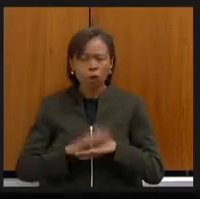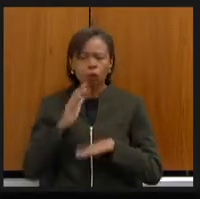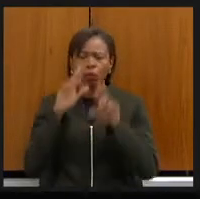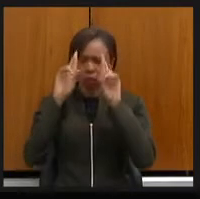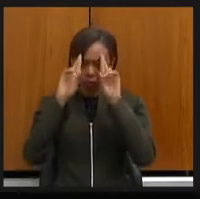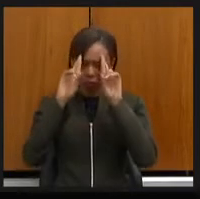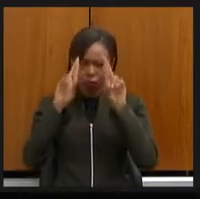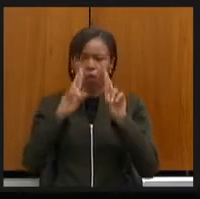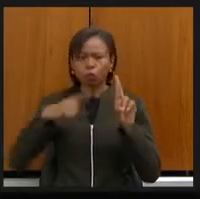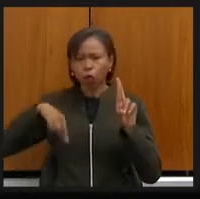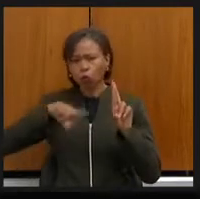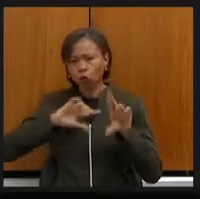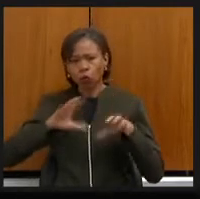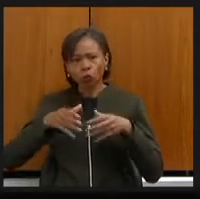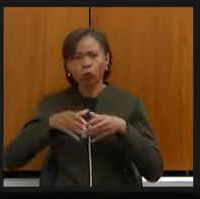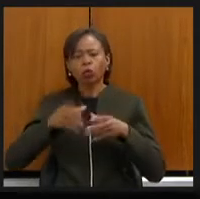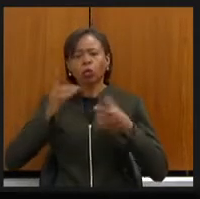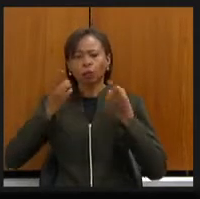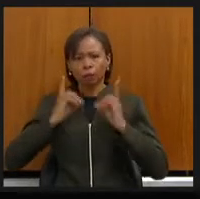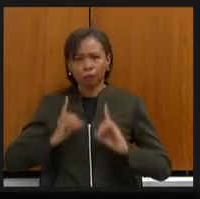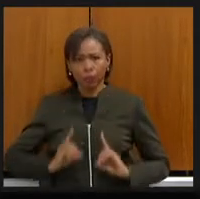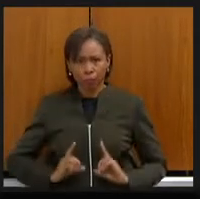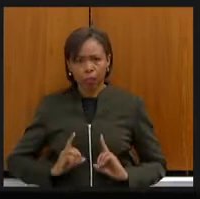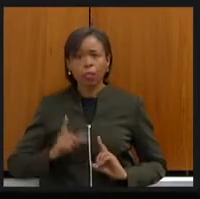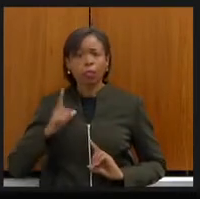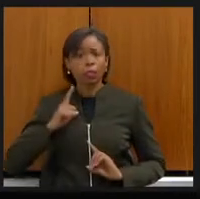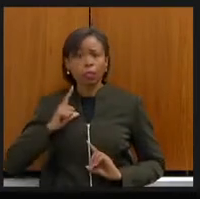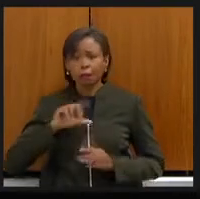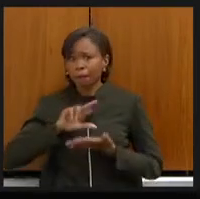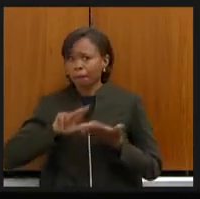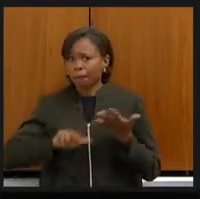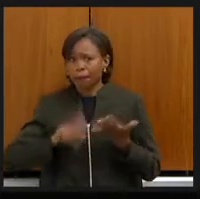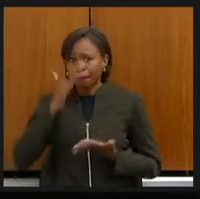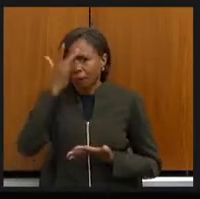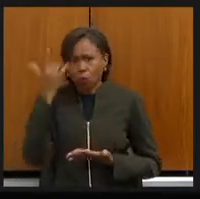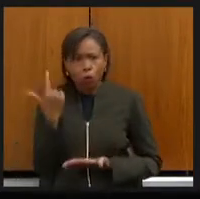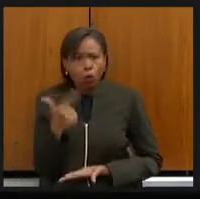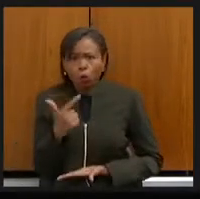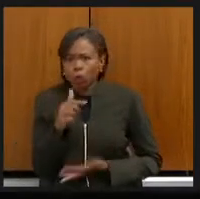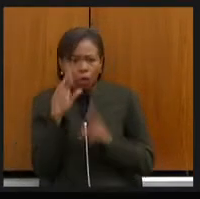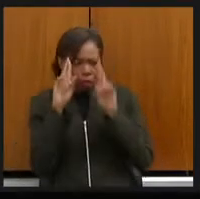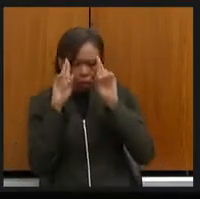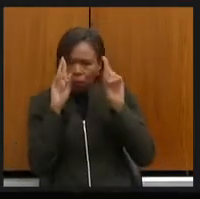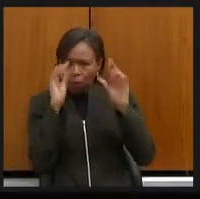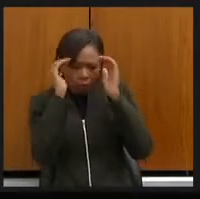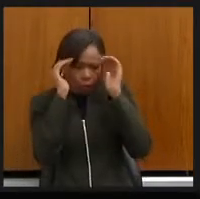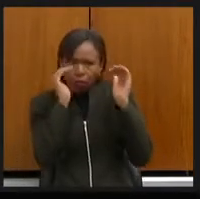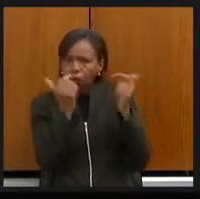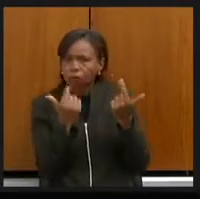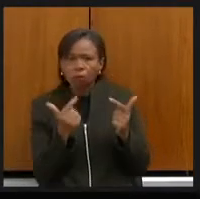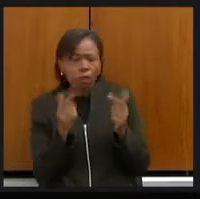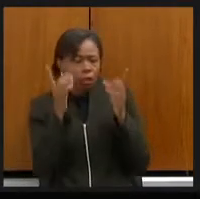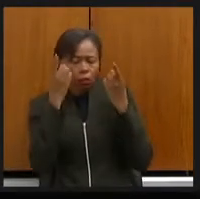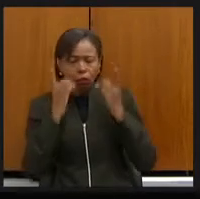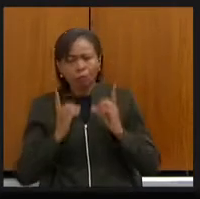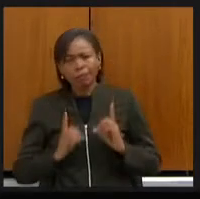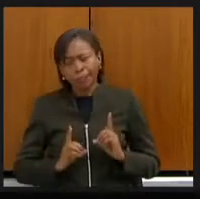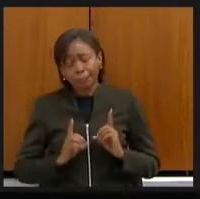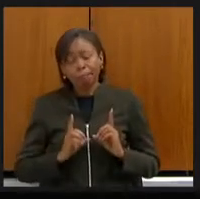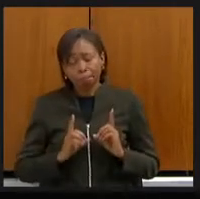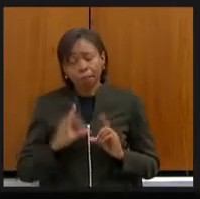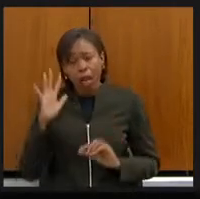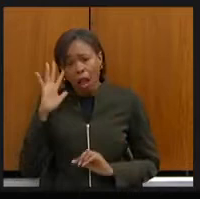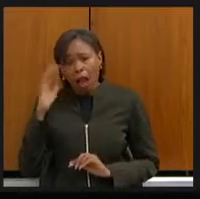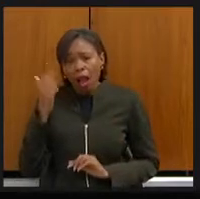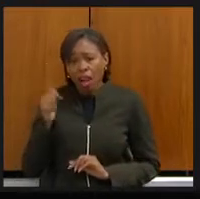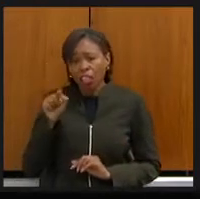nossas pessoas que são deficiente igual tem muita pessoa que não respeita a nossa deficiência não importa é gosta